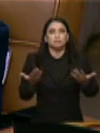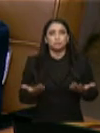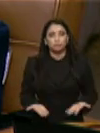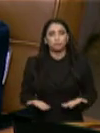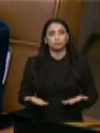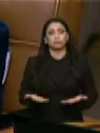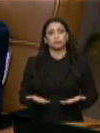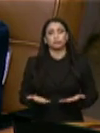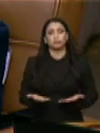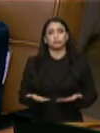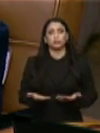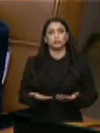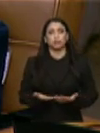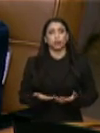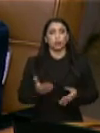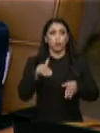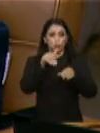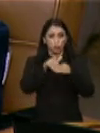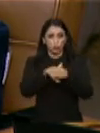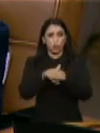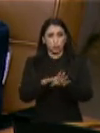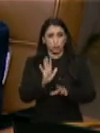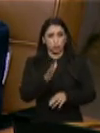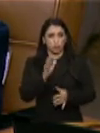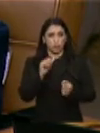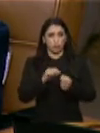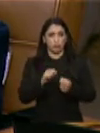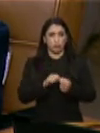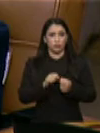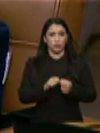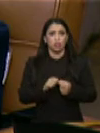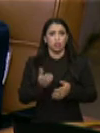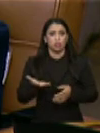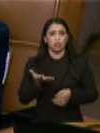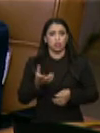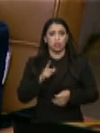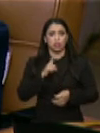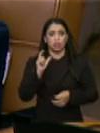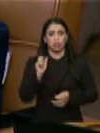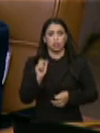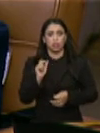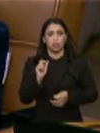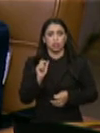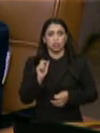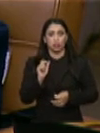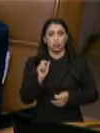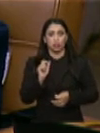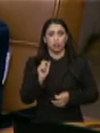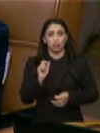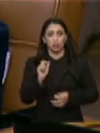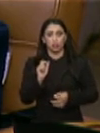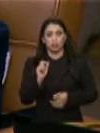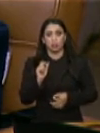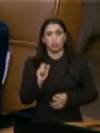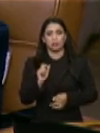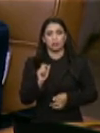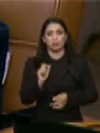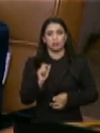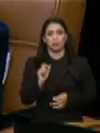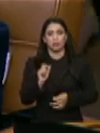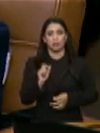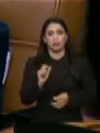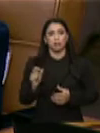Parte dos votos proferidos, como nós vimos, quer implantar esse novo entendimento que, a meu ver, com a dívida